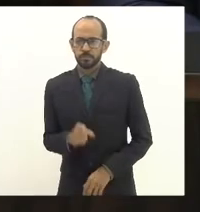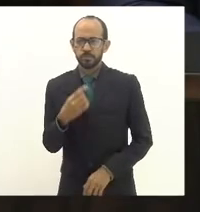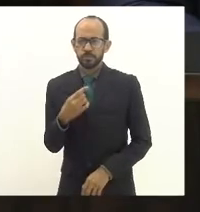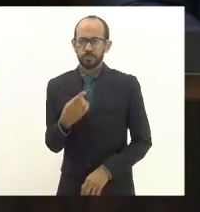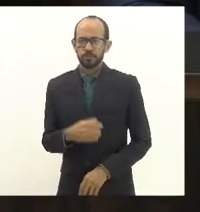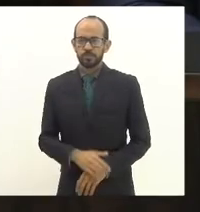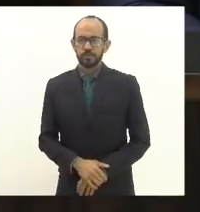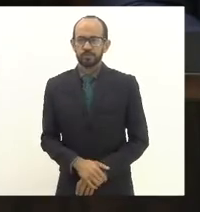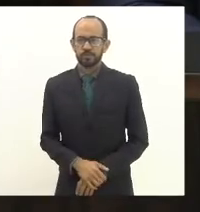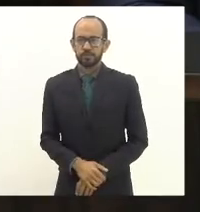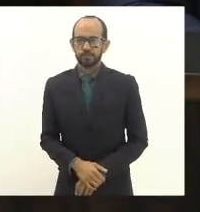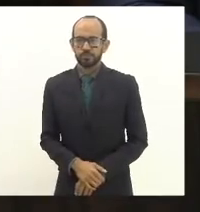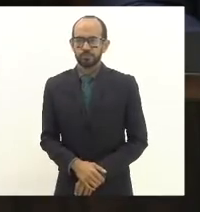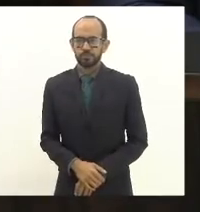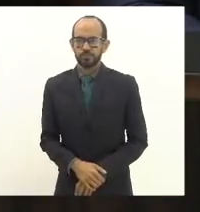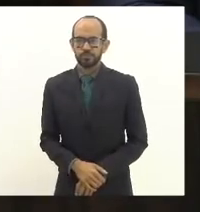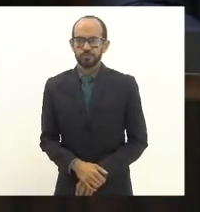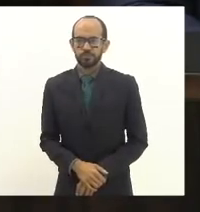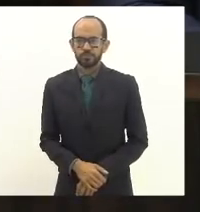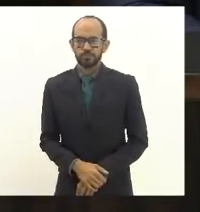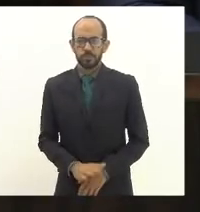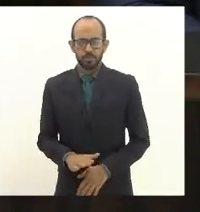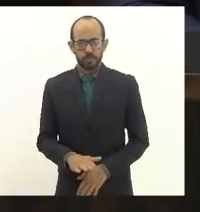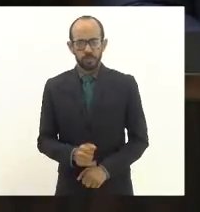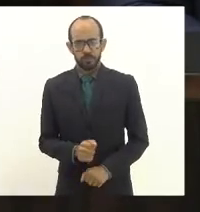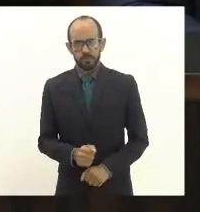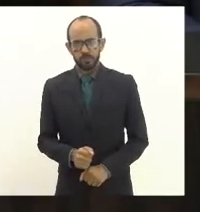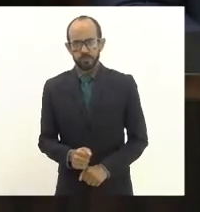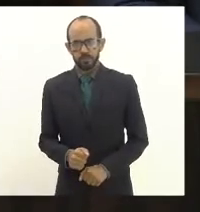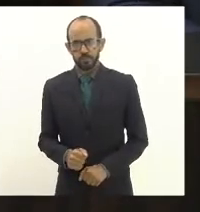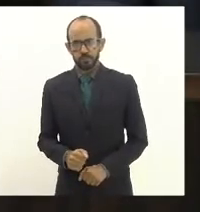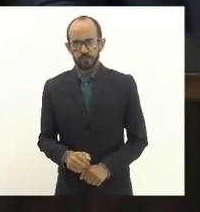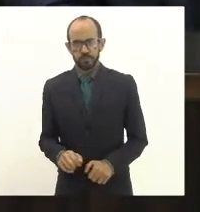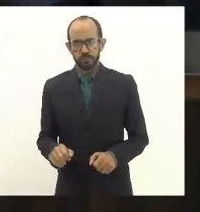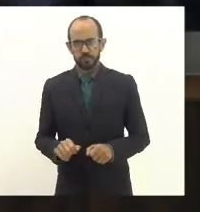Deputado, vamos fazer um...